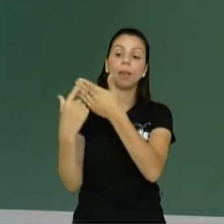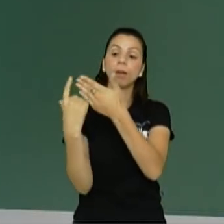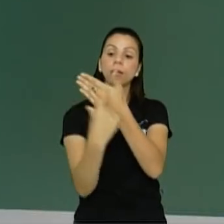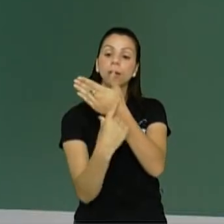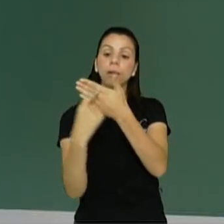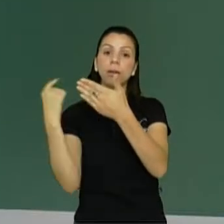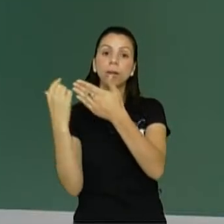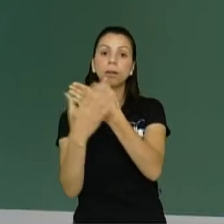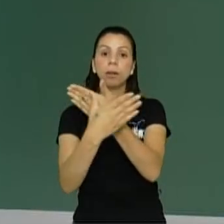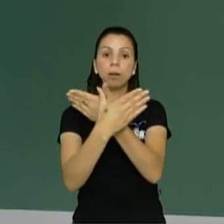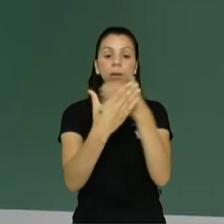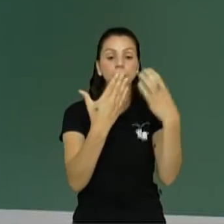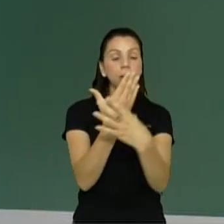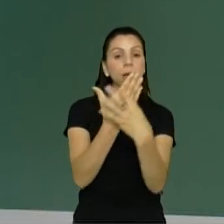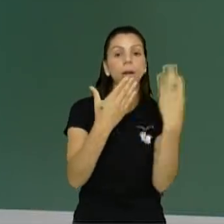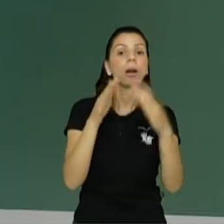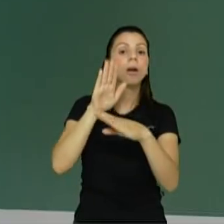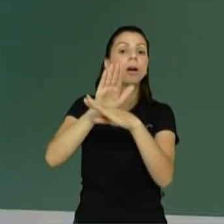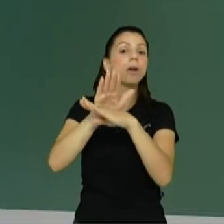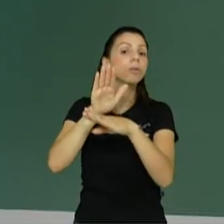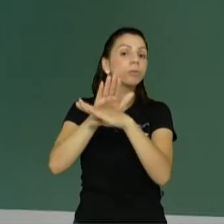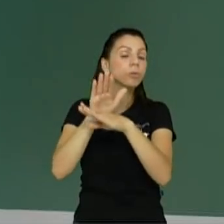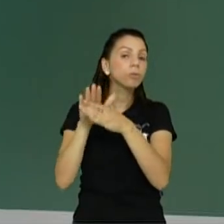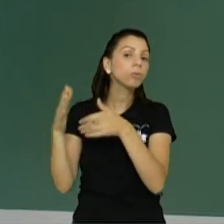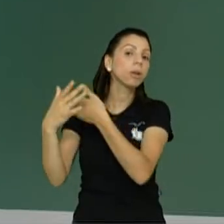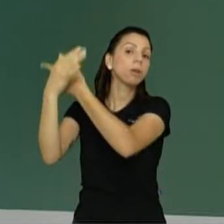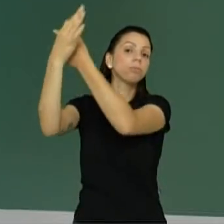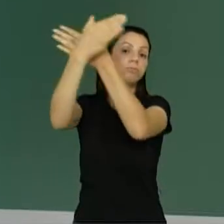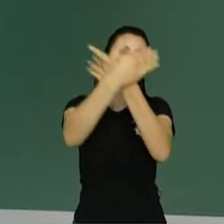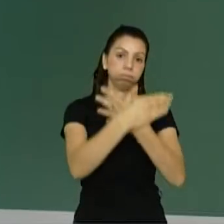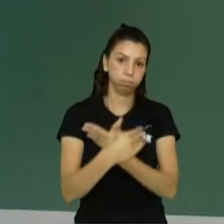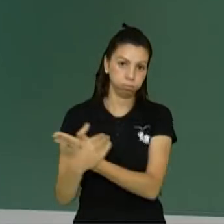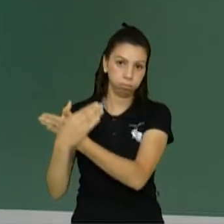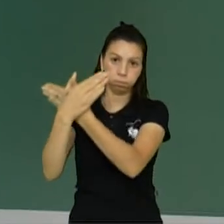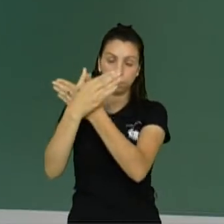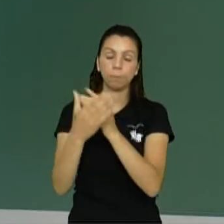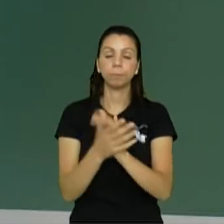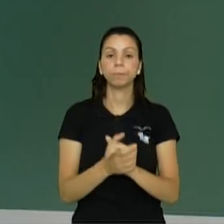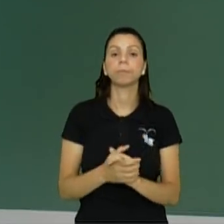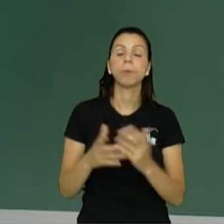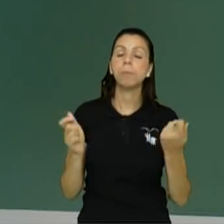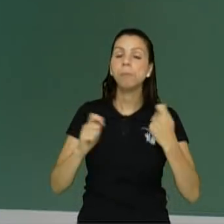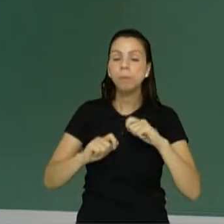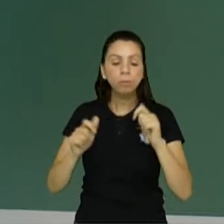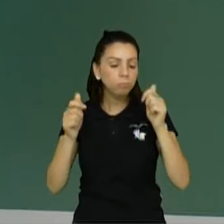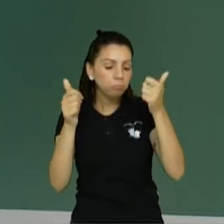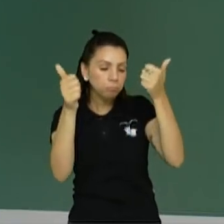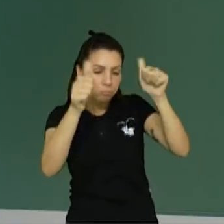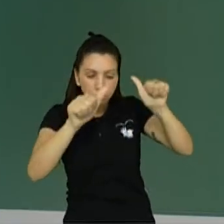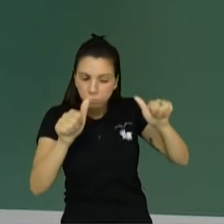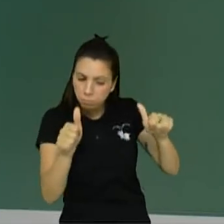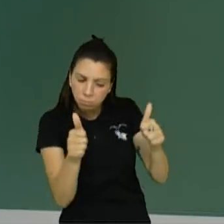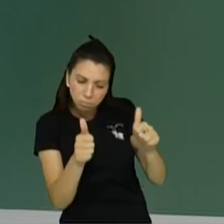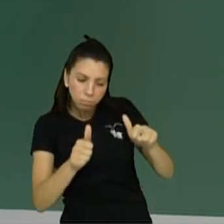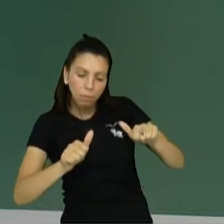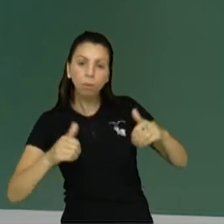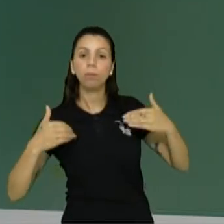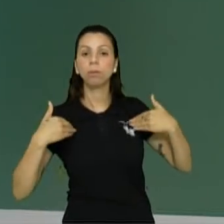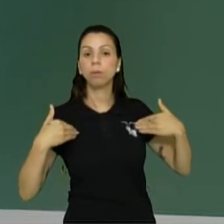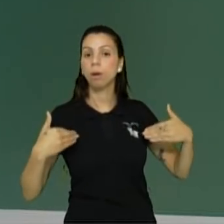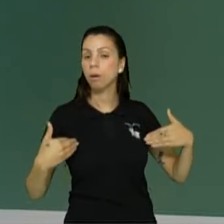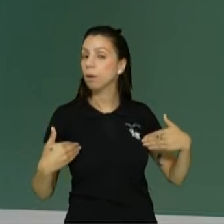tipo de atividade. Quando a gente for analisar todo o corpo deles, a gente vai entender que eles têm